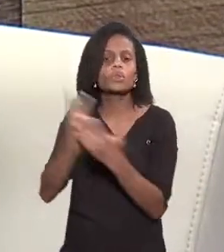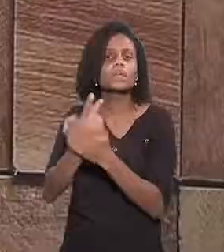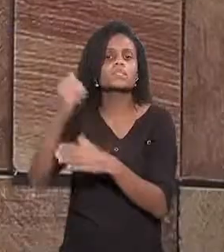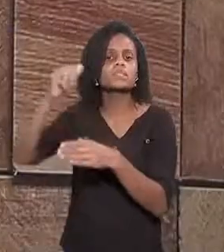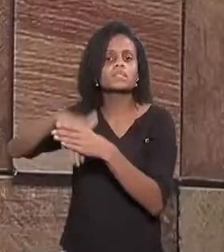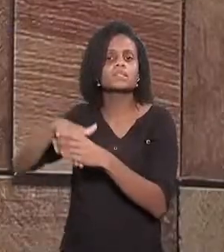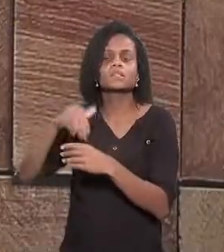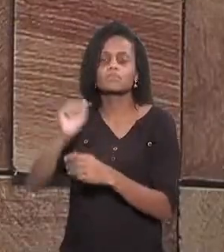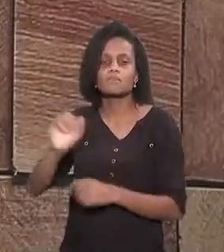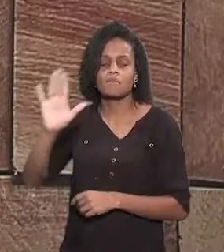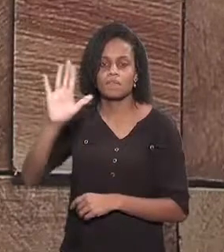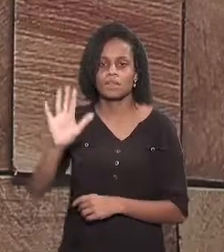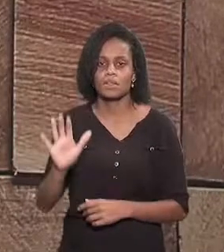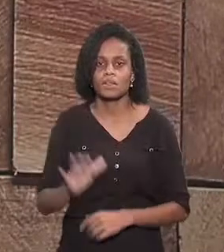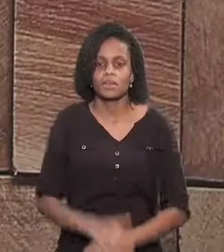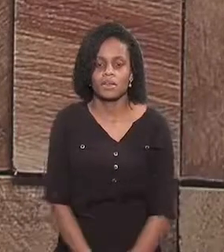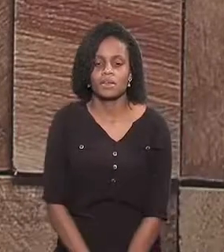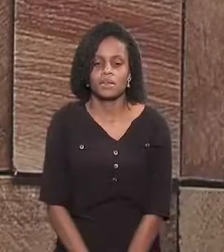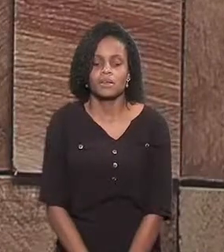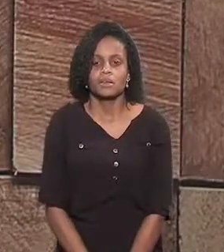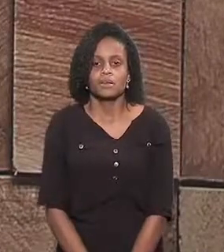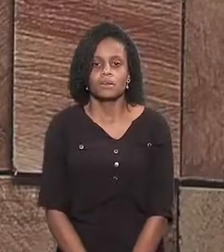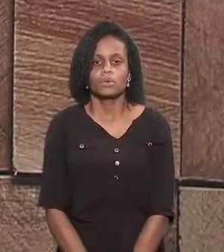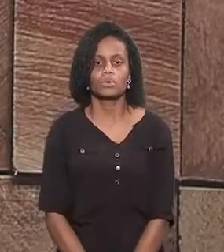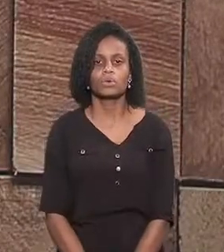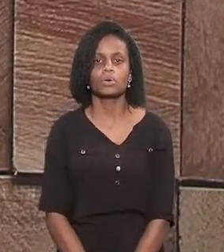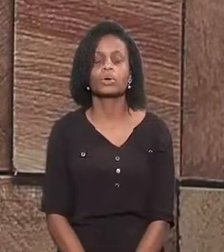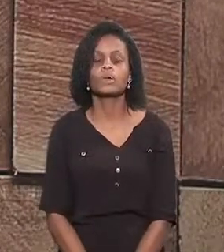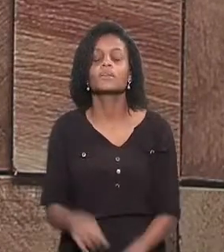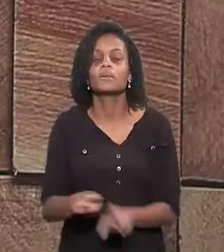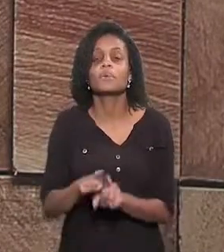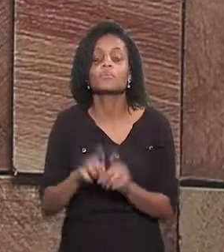também. Né? Sim, com certeza. E o Voz da Comunidade, a